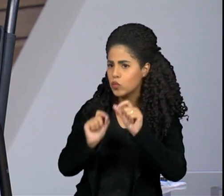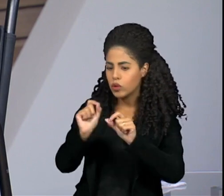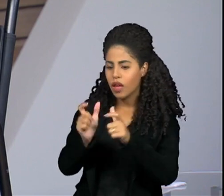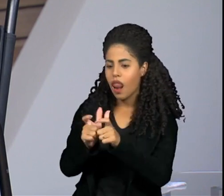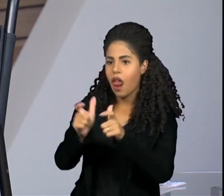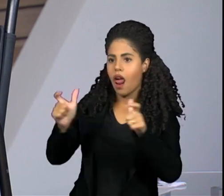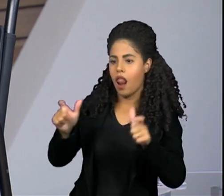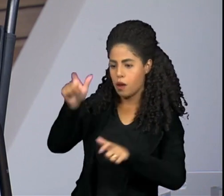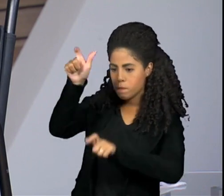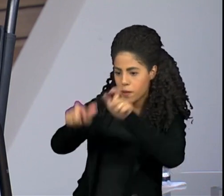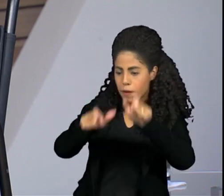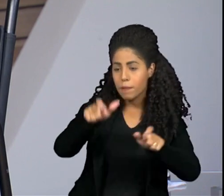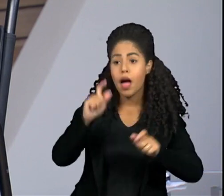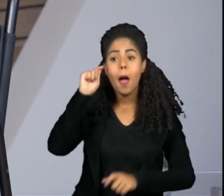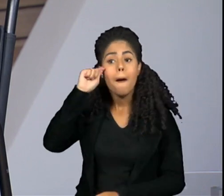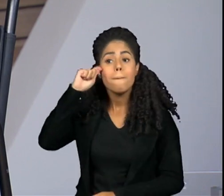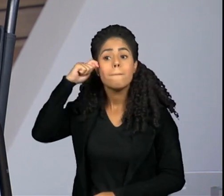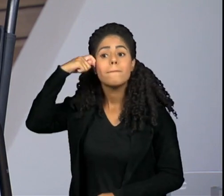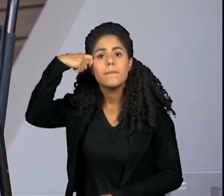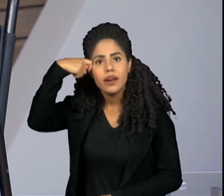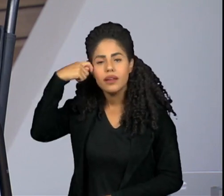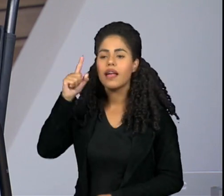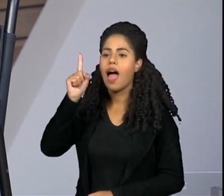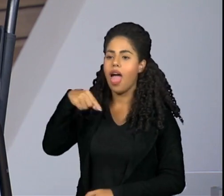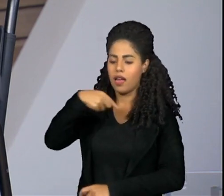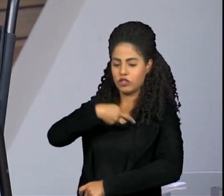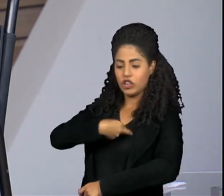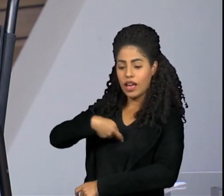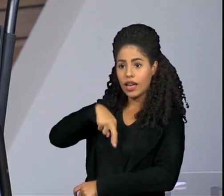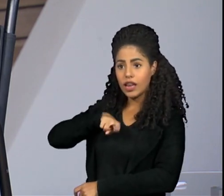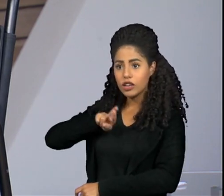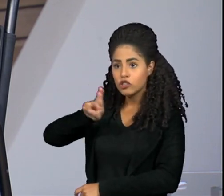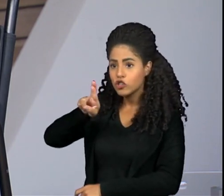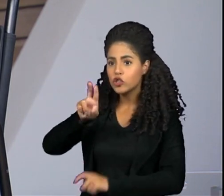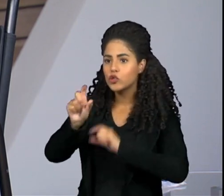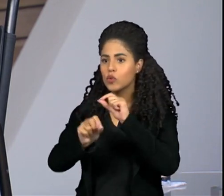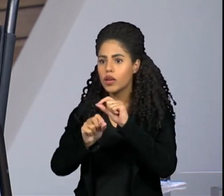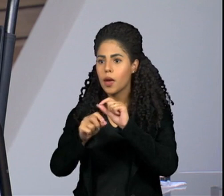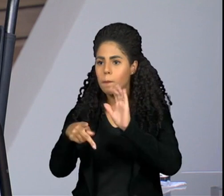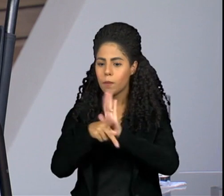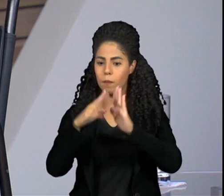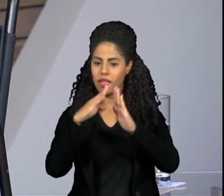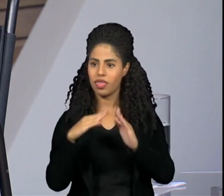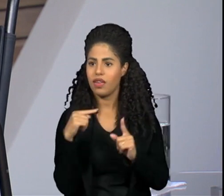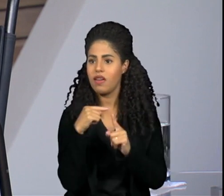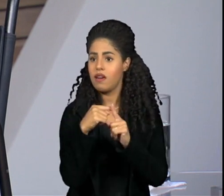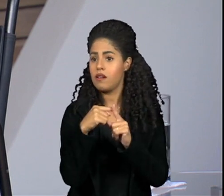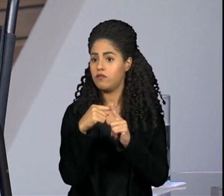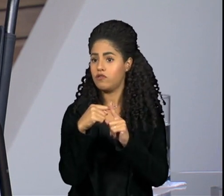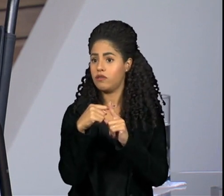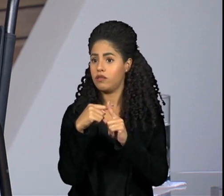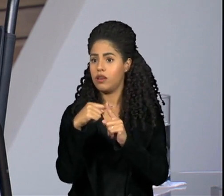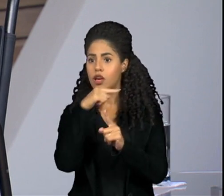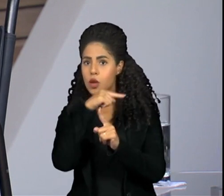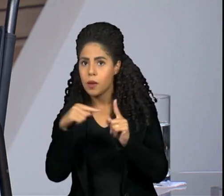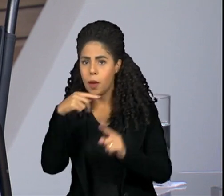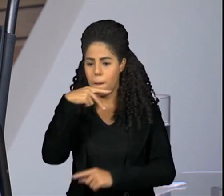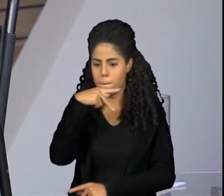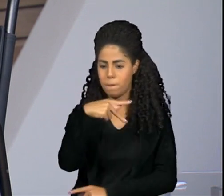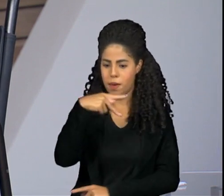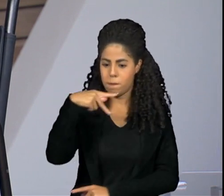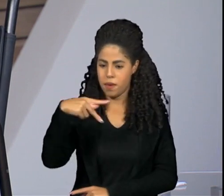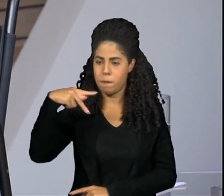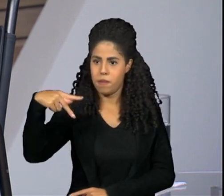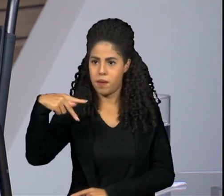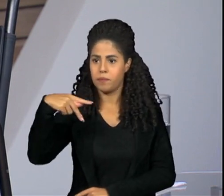pessoas pretas no Brasil são também de religiões pentecostais. Então, ele fala que grande parte do brasileiro é PPPP. Ele